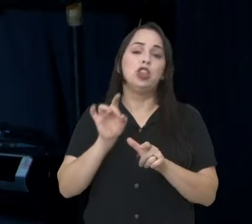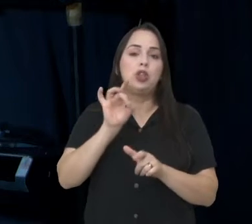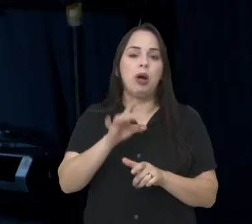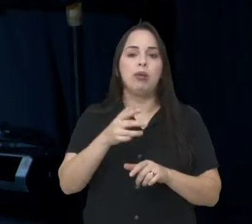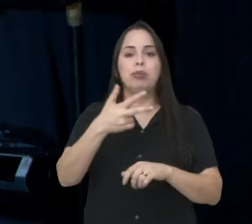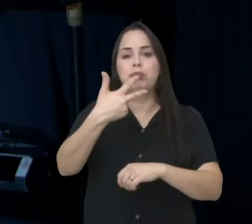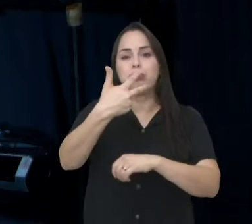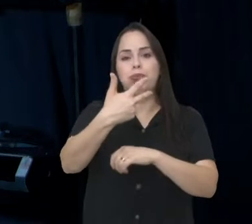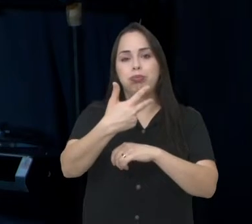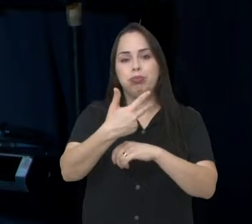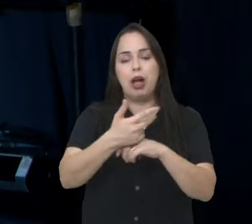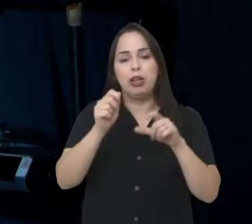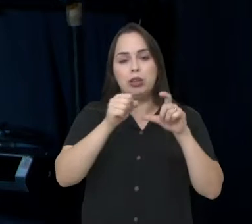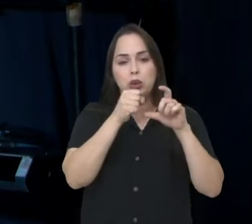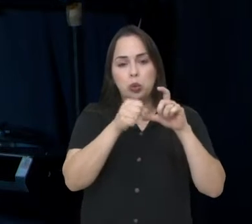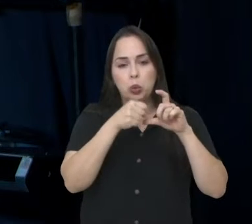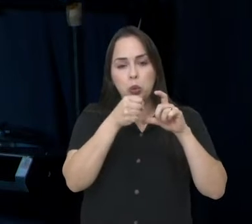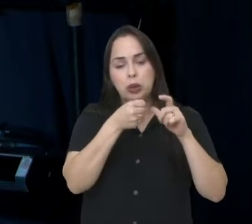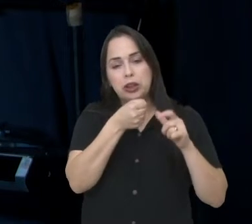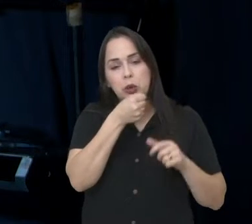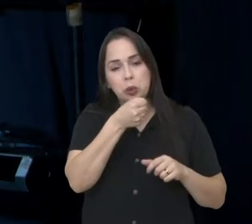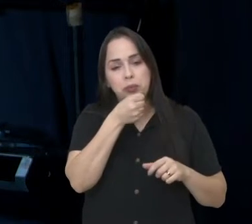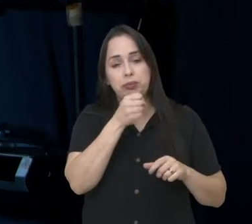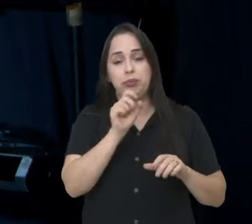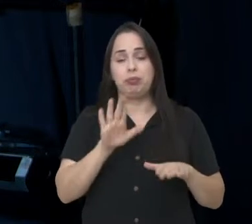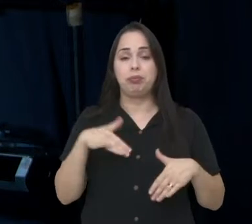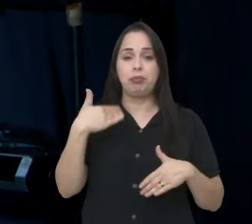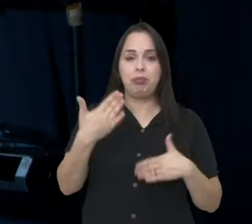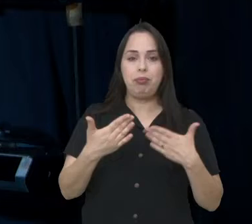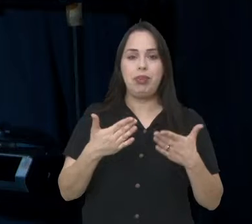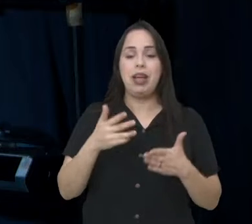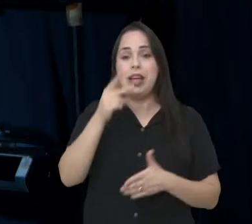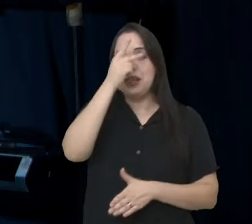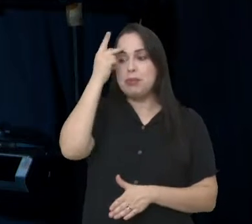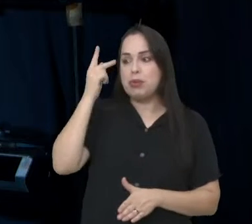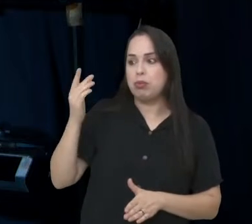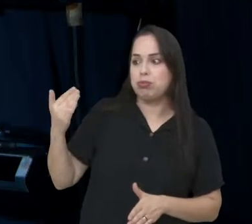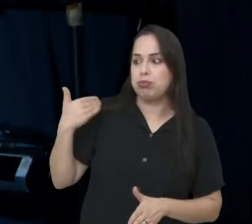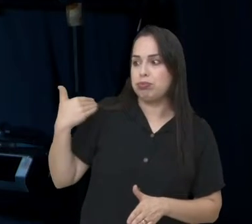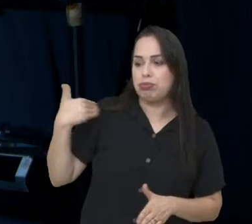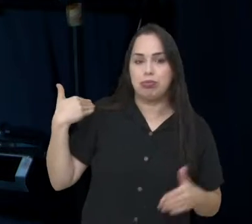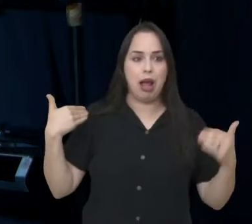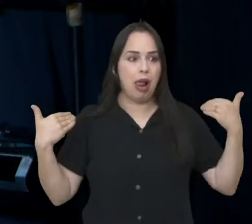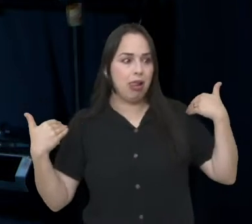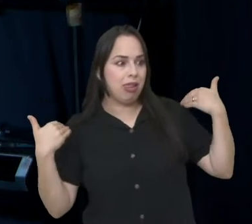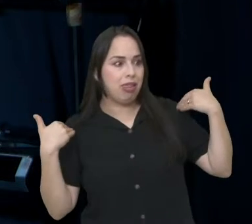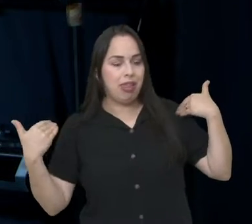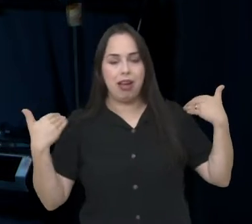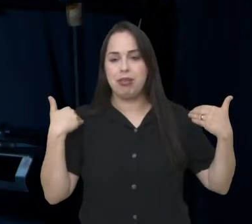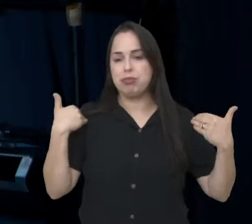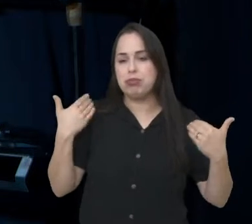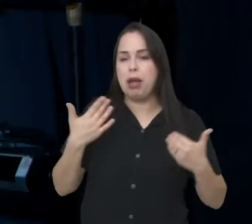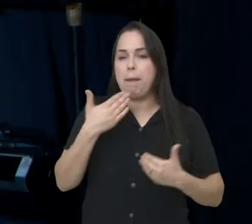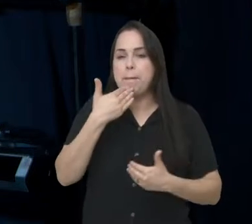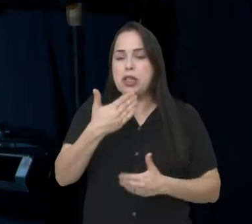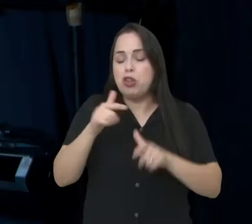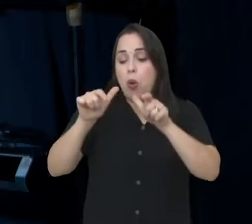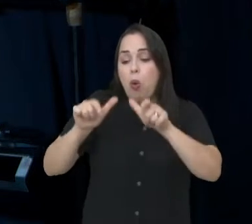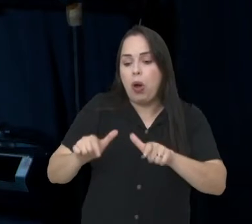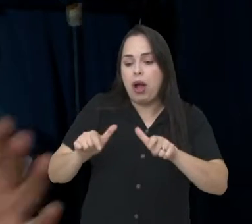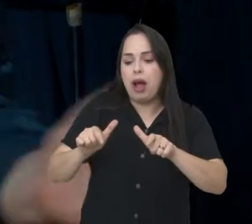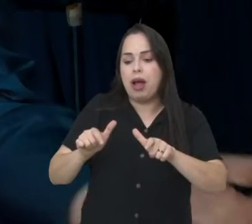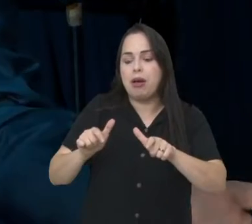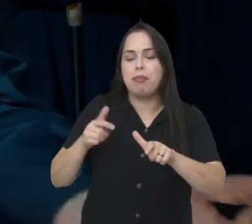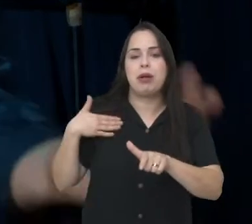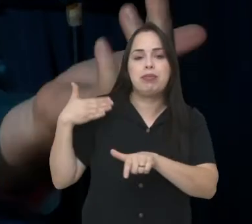estúdio. E aí, como as bandas estavam sempre gravando e queriam um lugar para tocar e não tinha um lugar para tocar, e